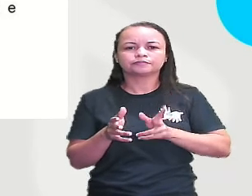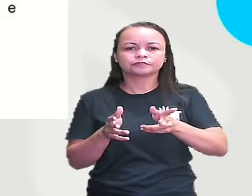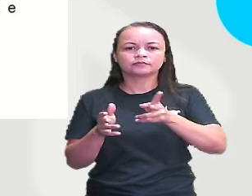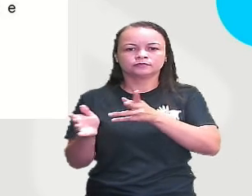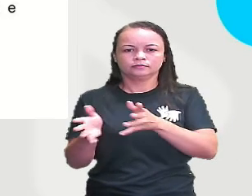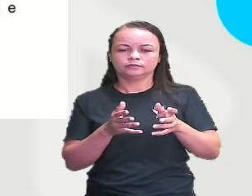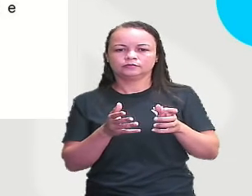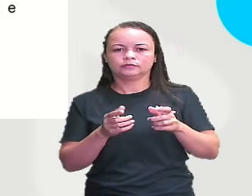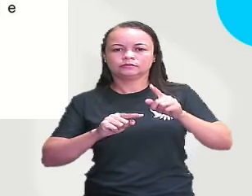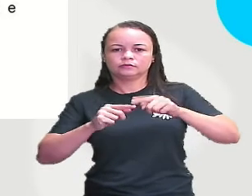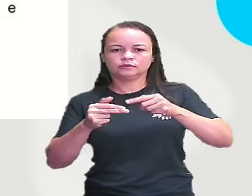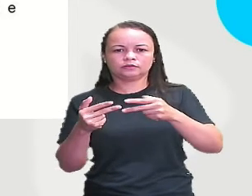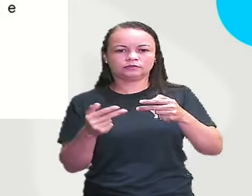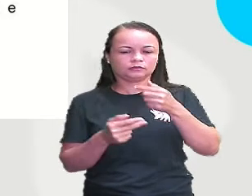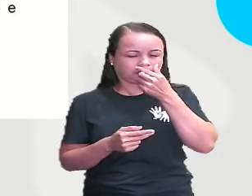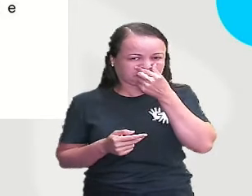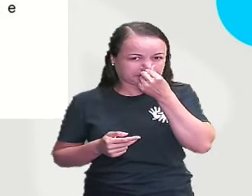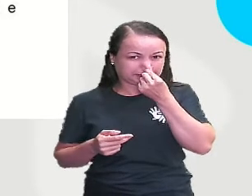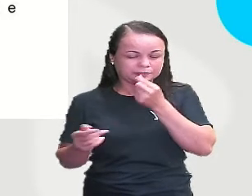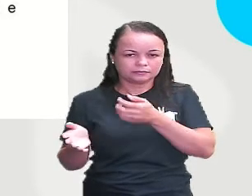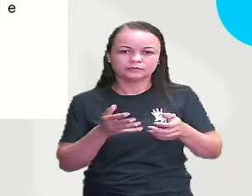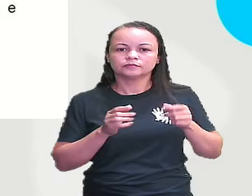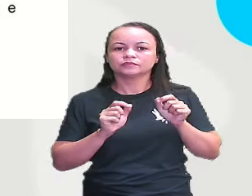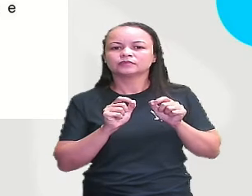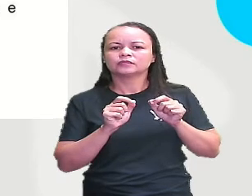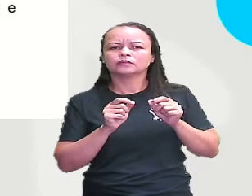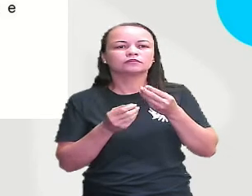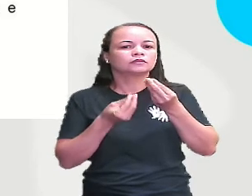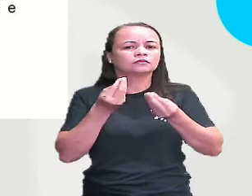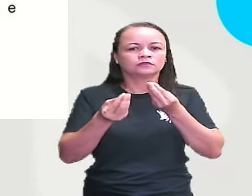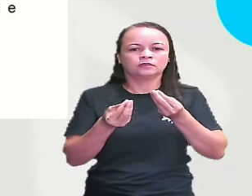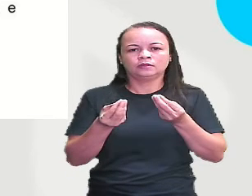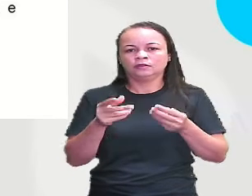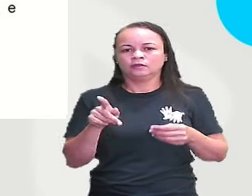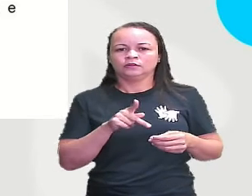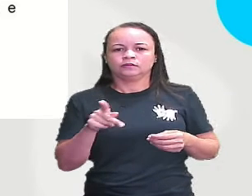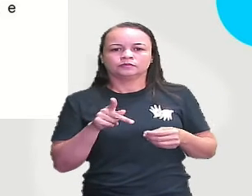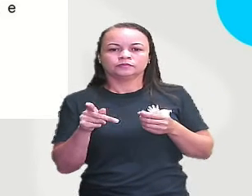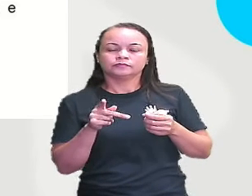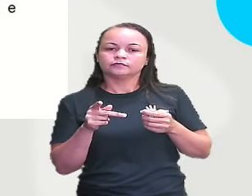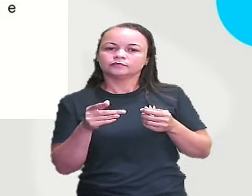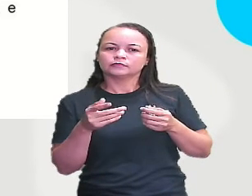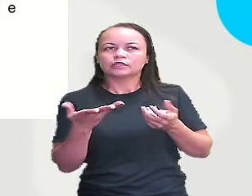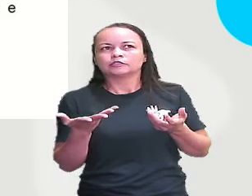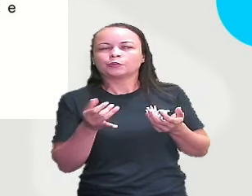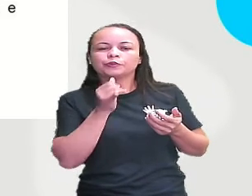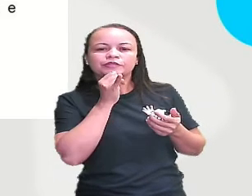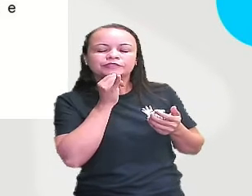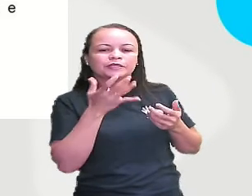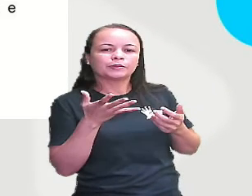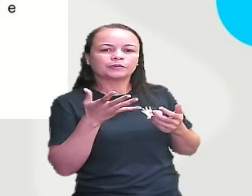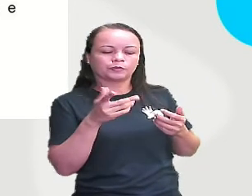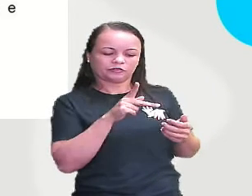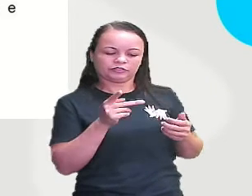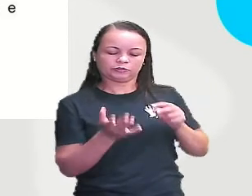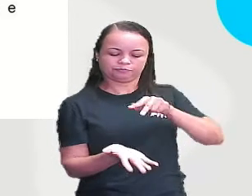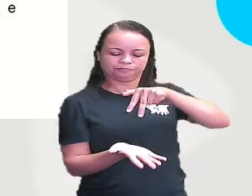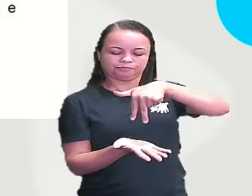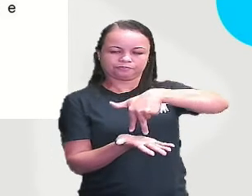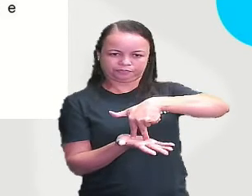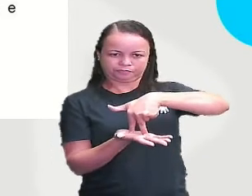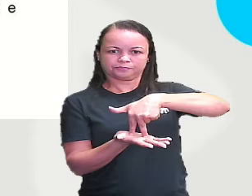os objetos. Como assim, professora? Por exemplo, a professora está aqui, em pé, não é